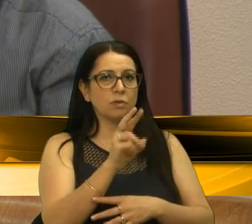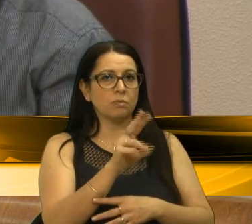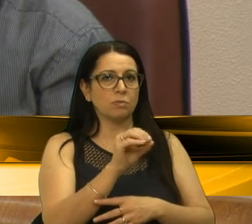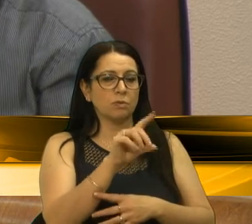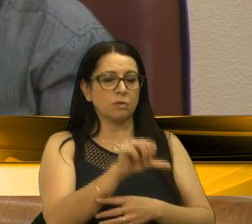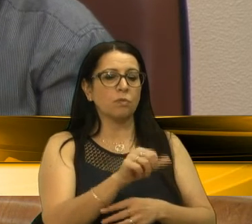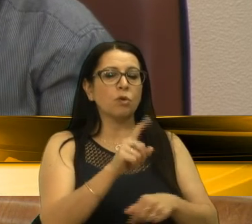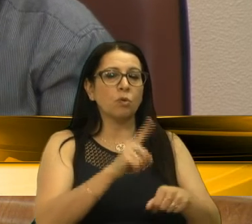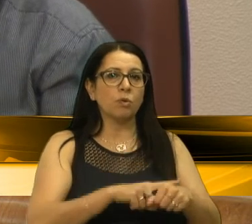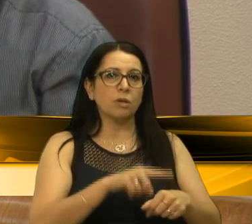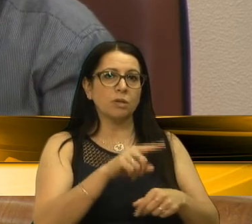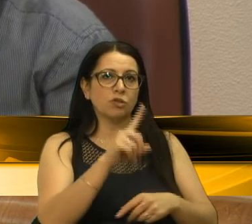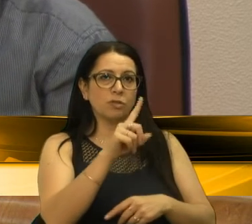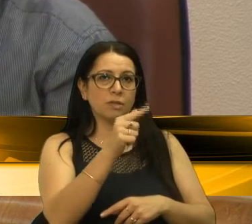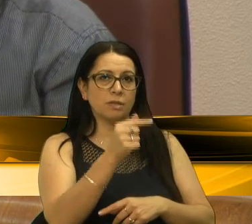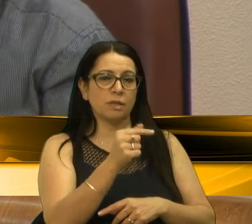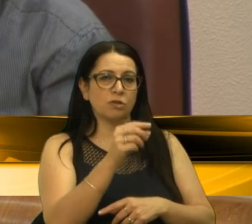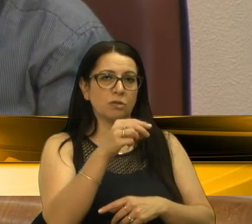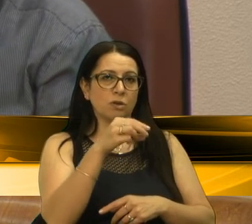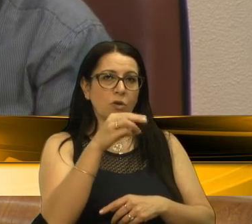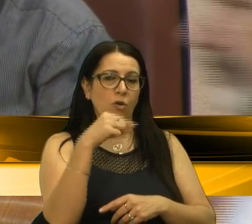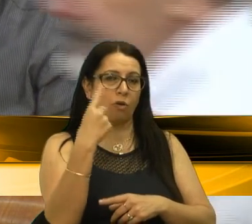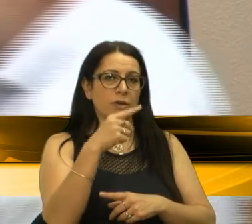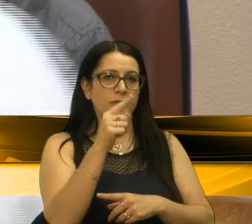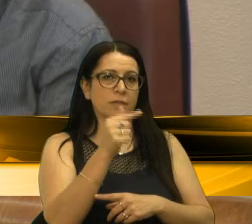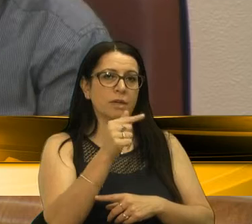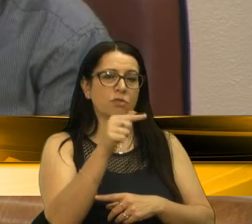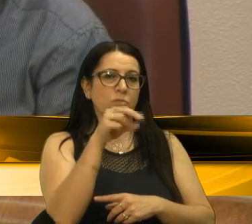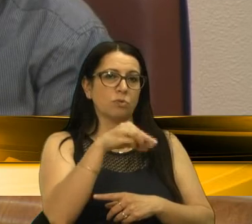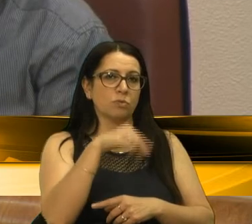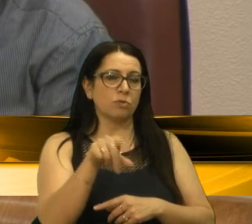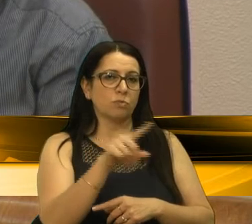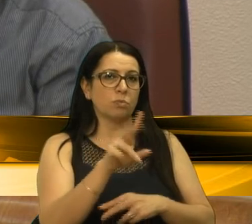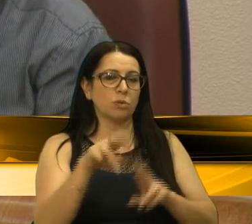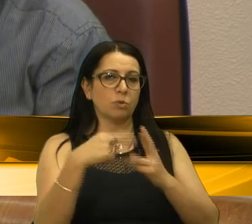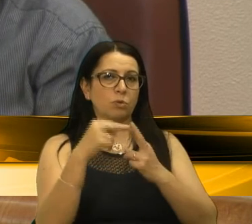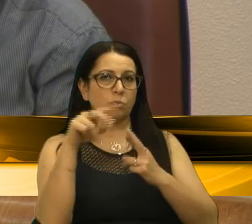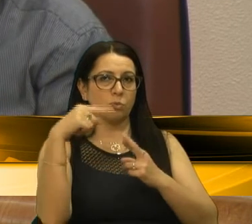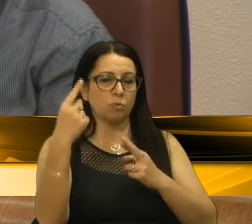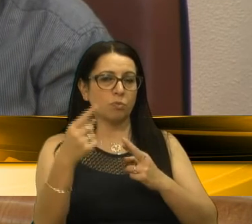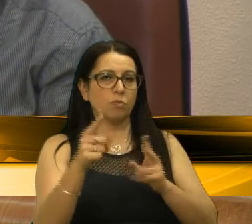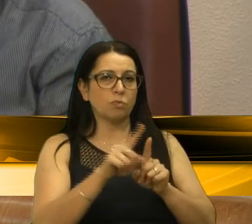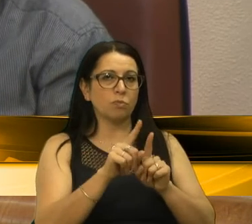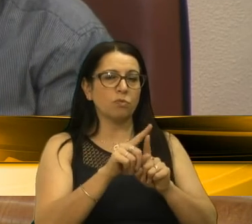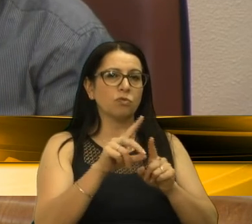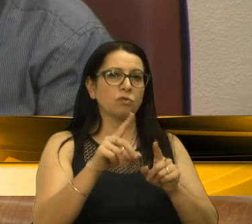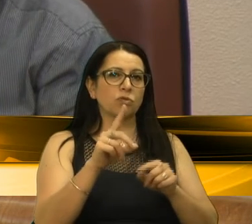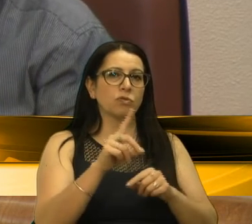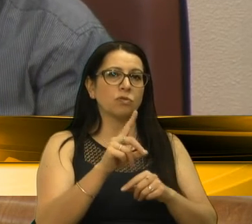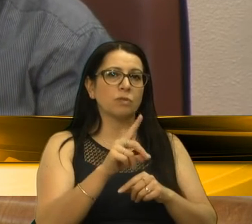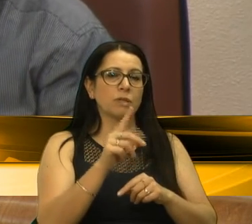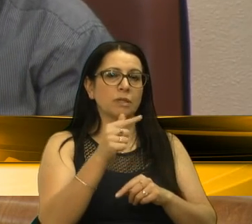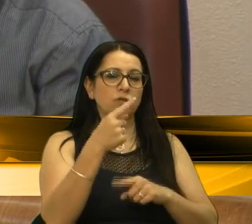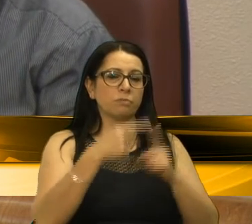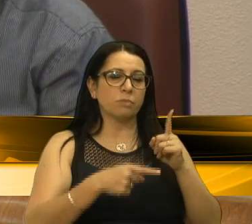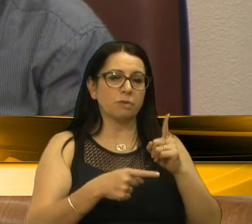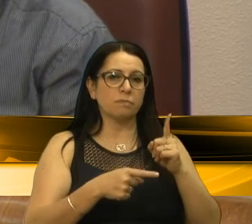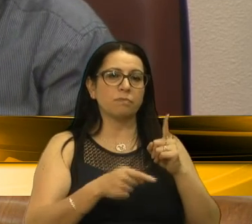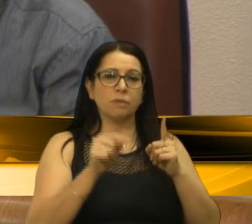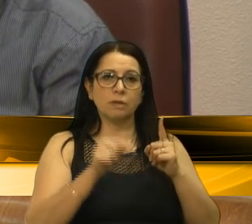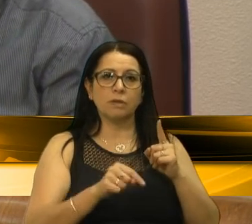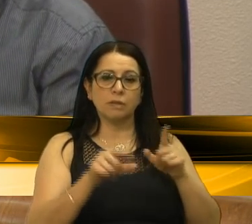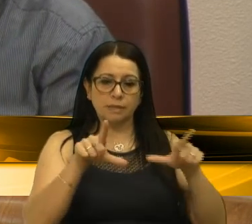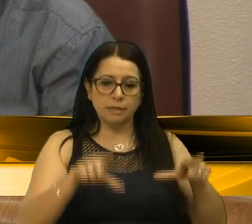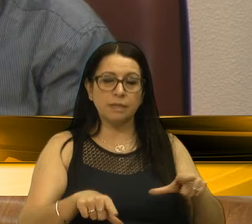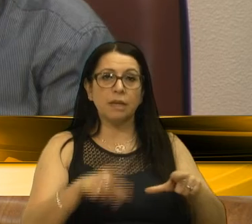no horário 17h07, convocando para a reunião extraordinária para o dia seguinte, o dia 6 de fevereiro de 2019, às 7h30, aqui nesta